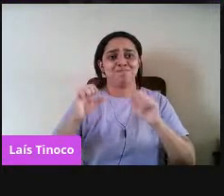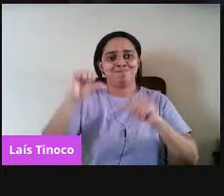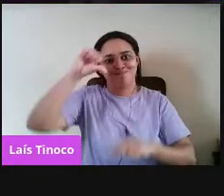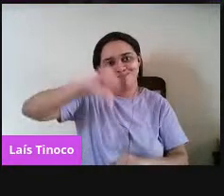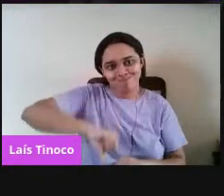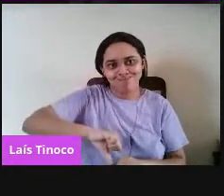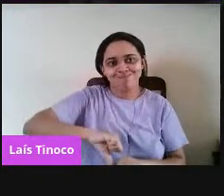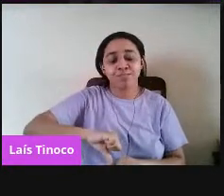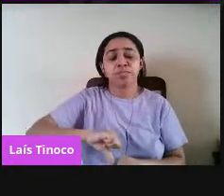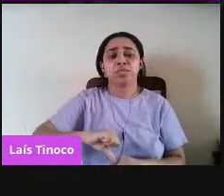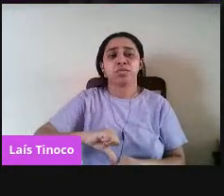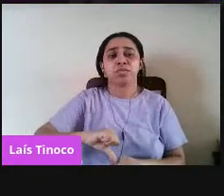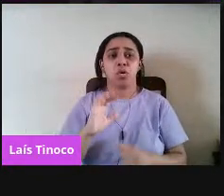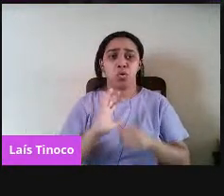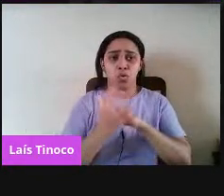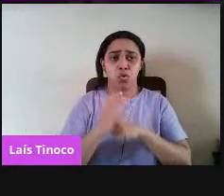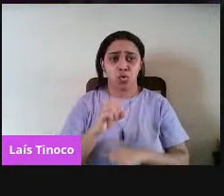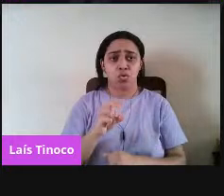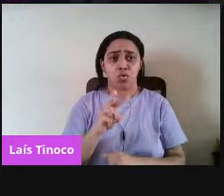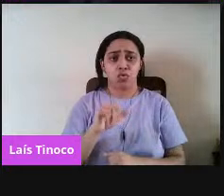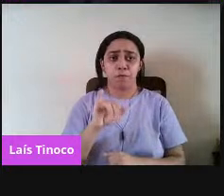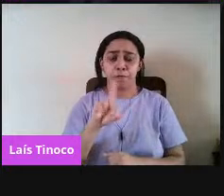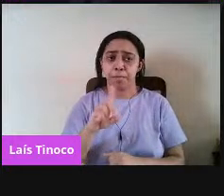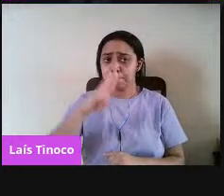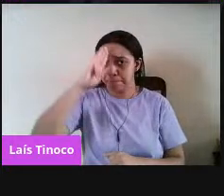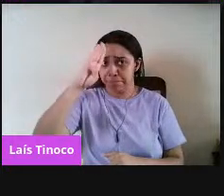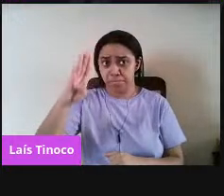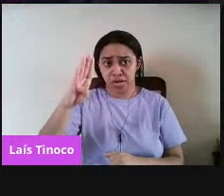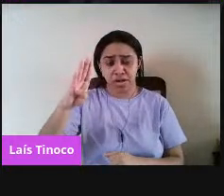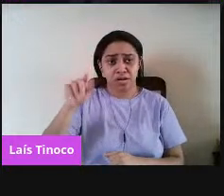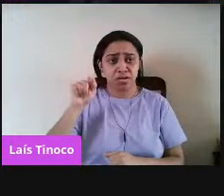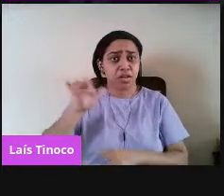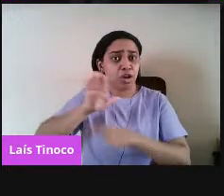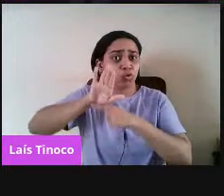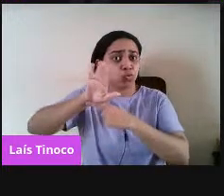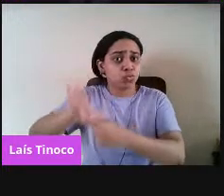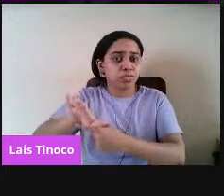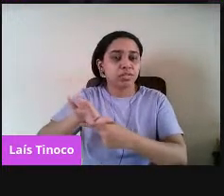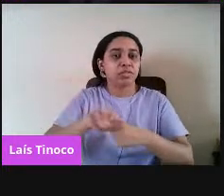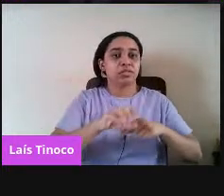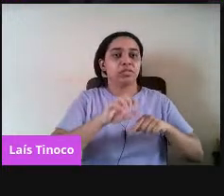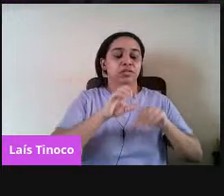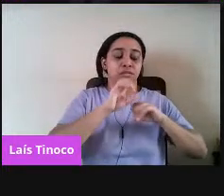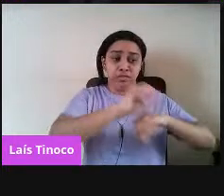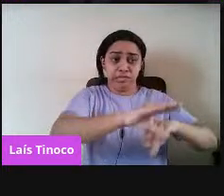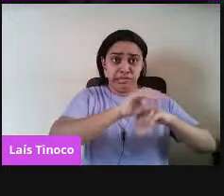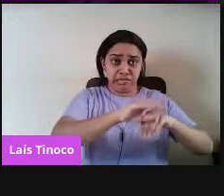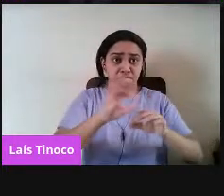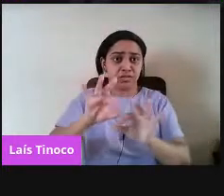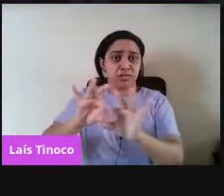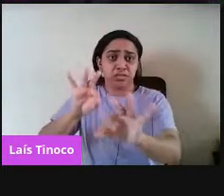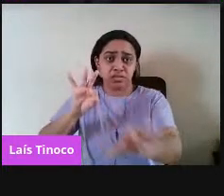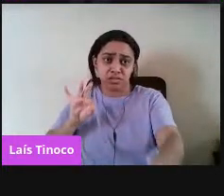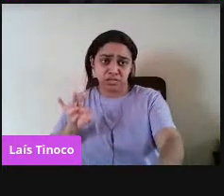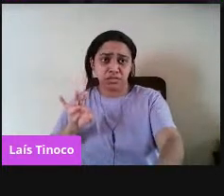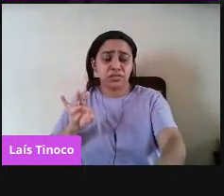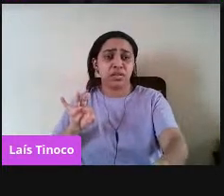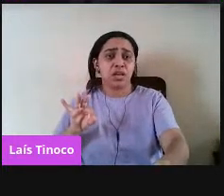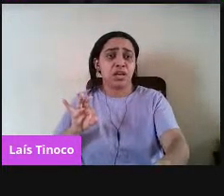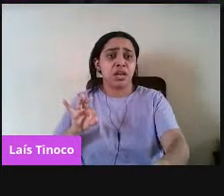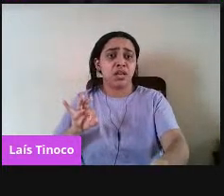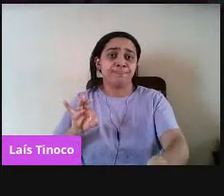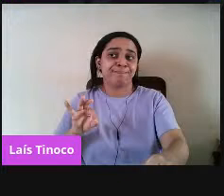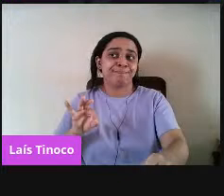Os principais beneficiados das ações de pesquisa, ensino e extensão, que receberam ou deixaram